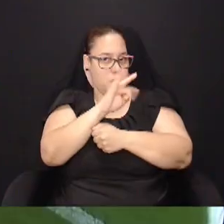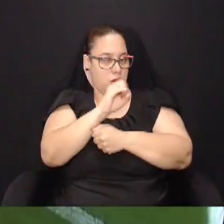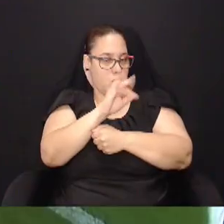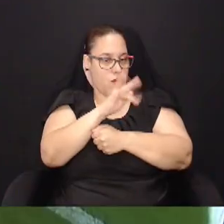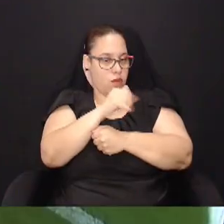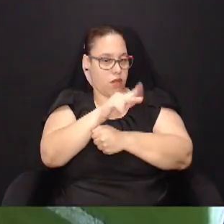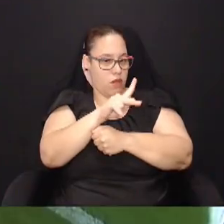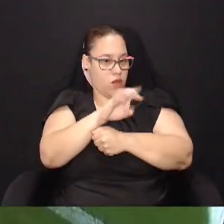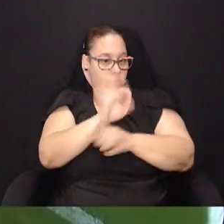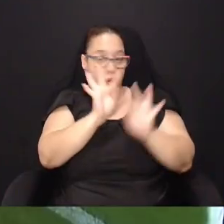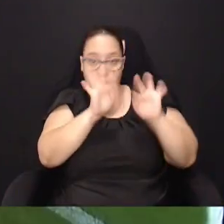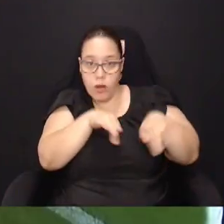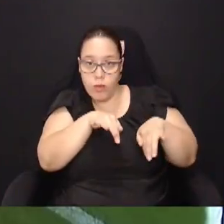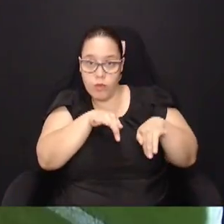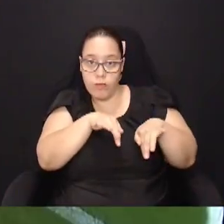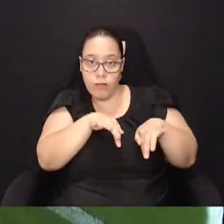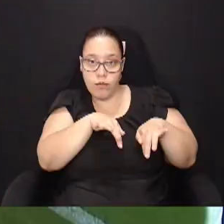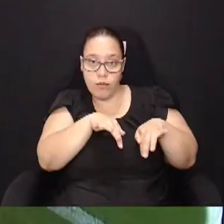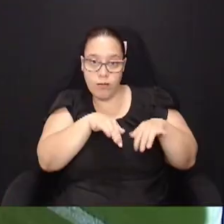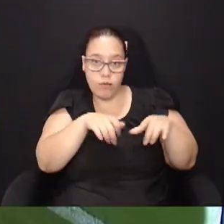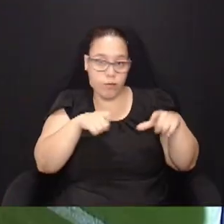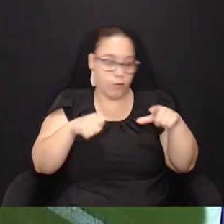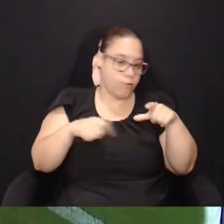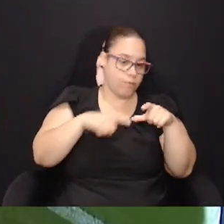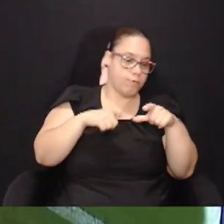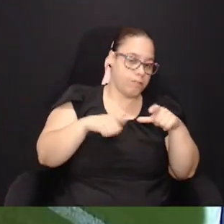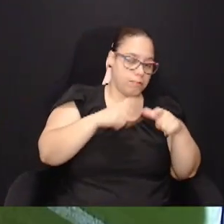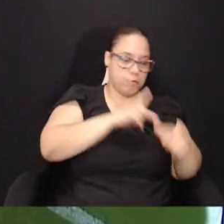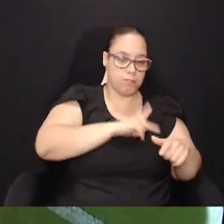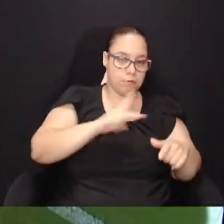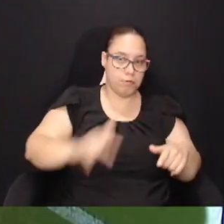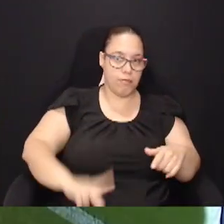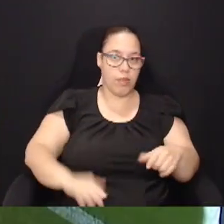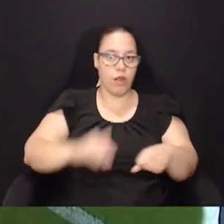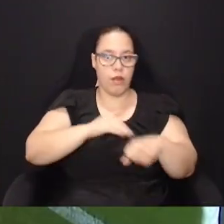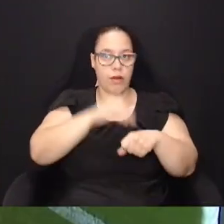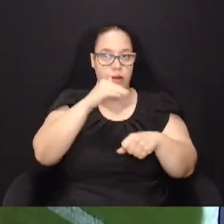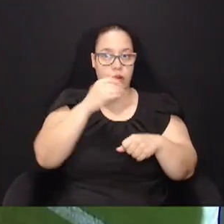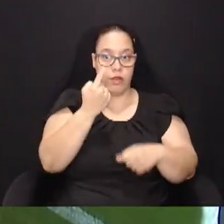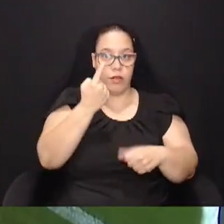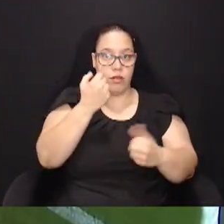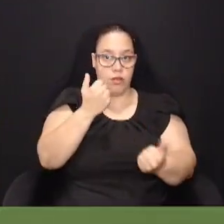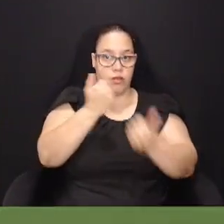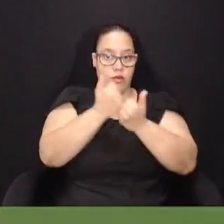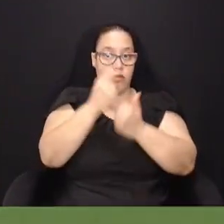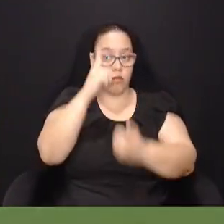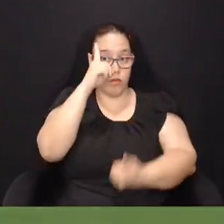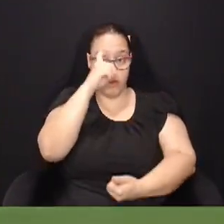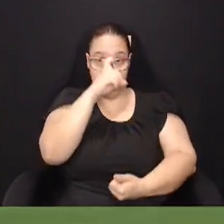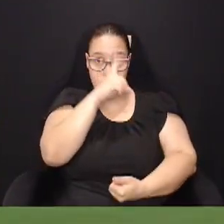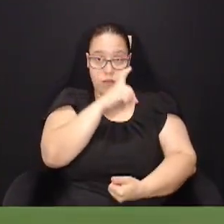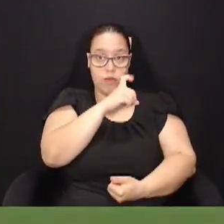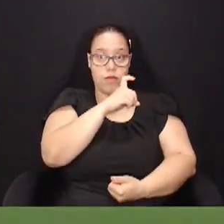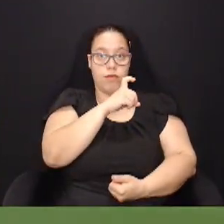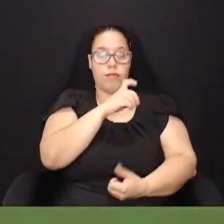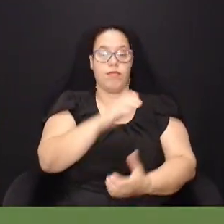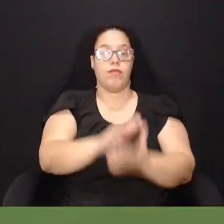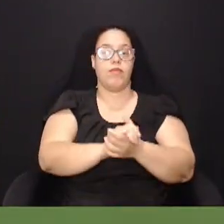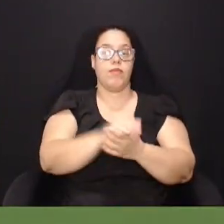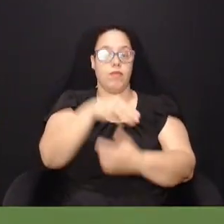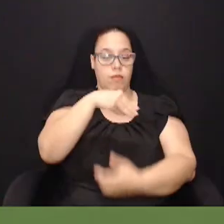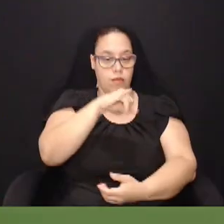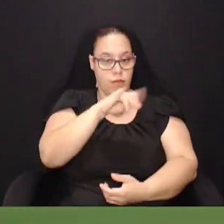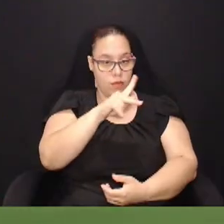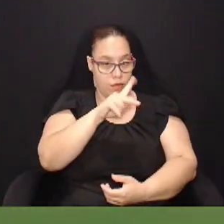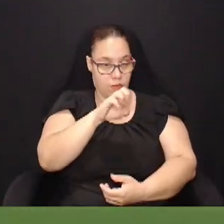finalizou. E o goleiro pontepretano fez mais uma defesa difícil. Mike soltou a